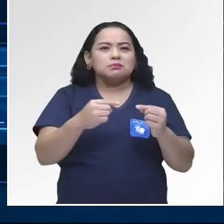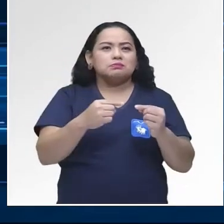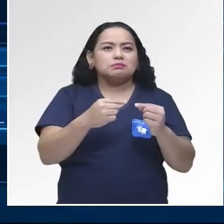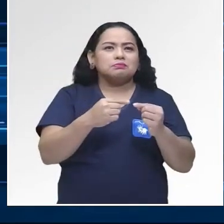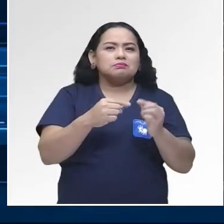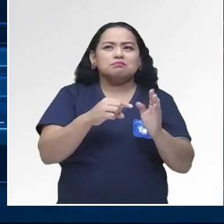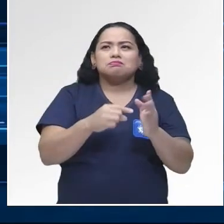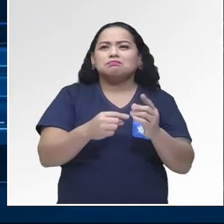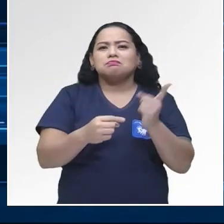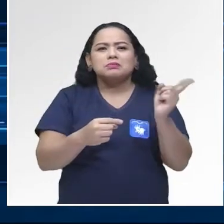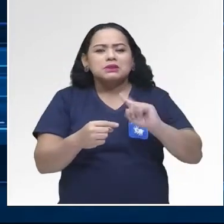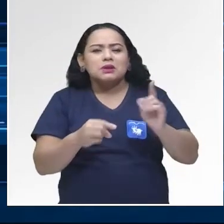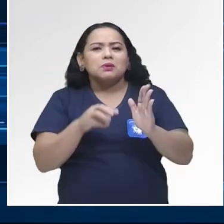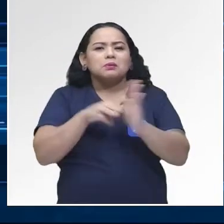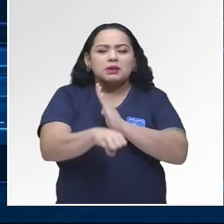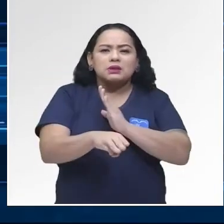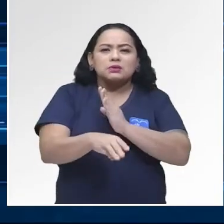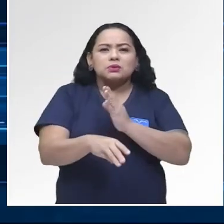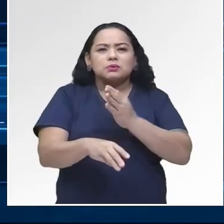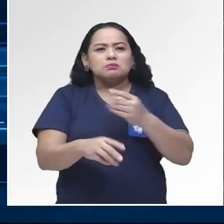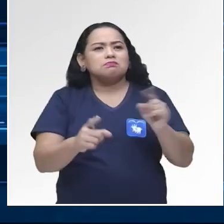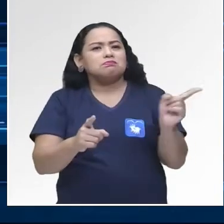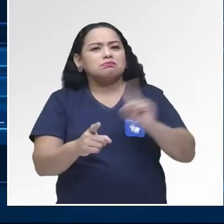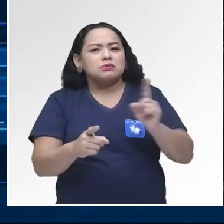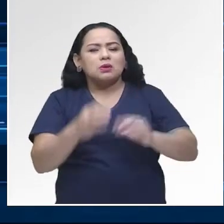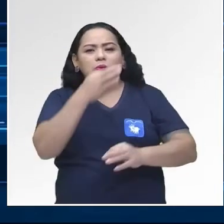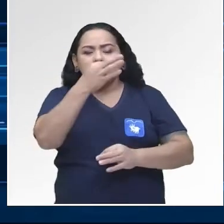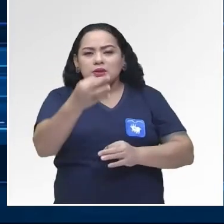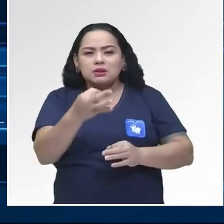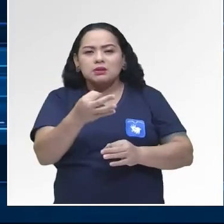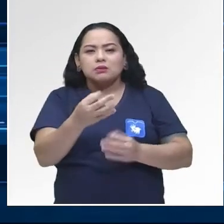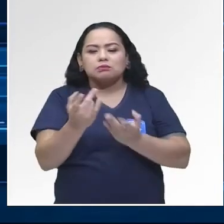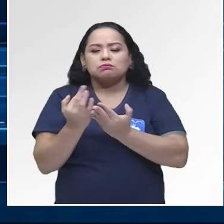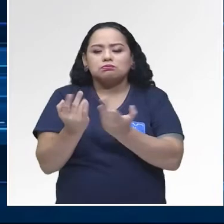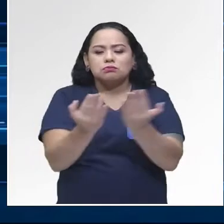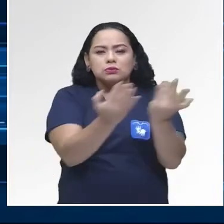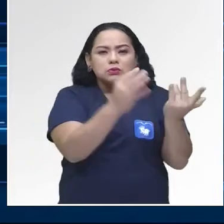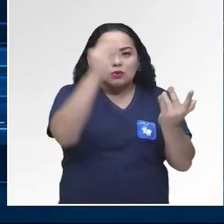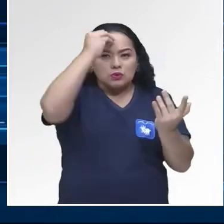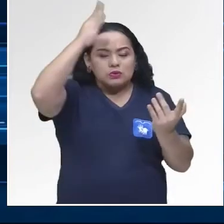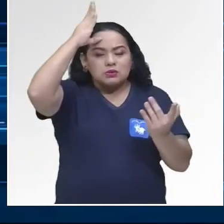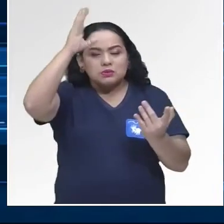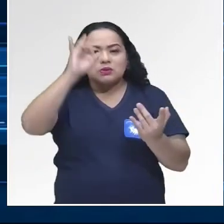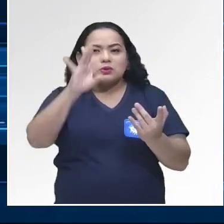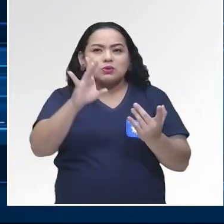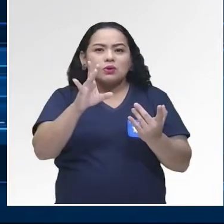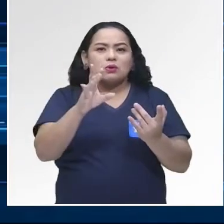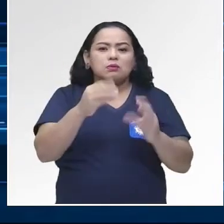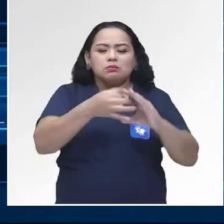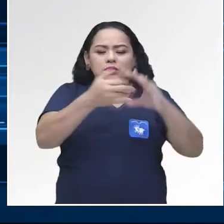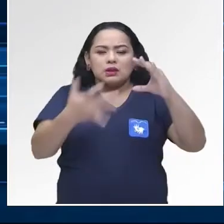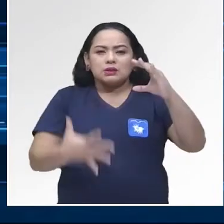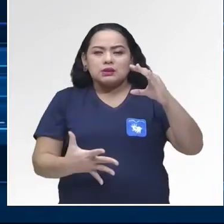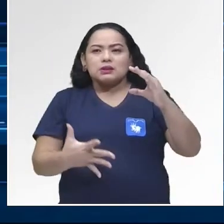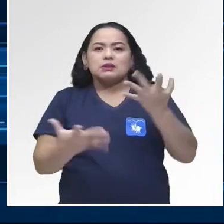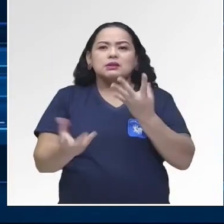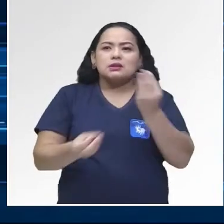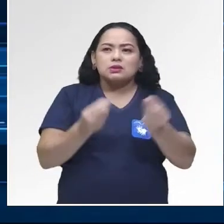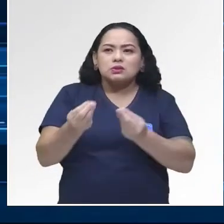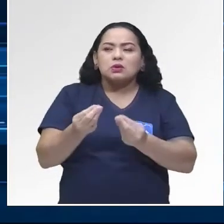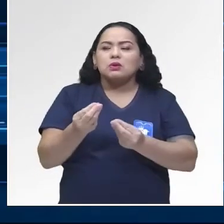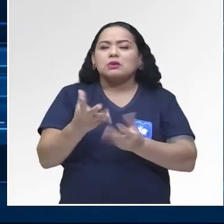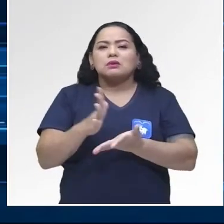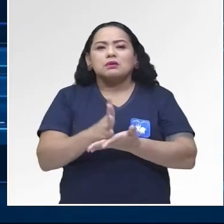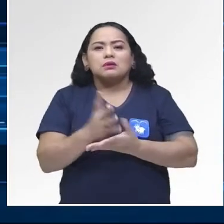falei, ele é acrítico. Então, ele tem um caráter apenas aparente. Ele tem um caráter